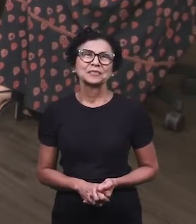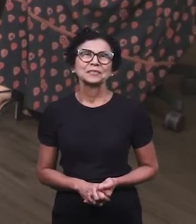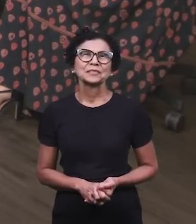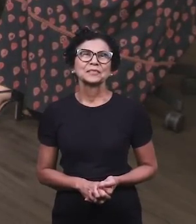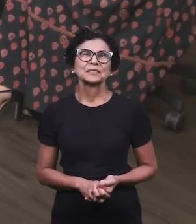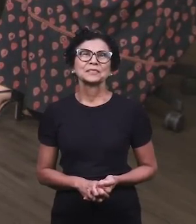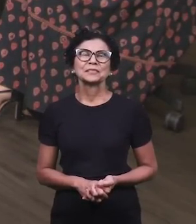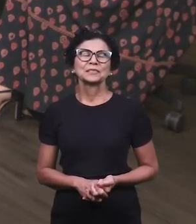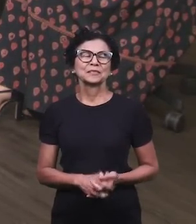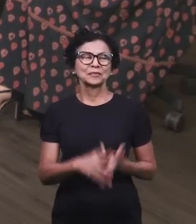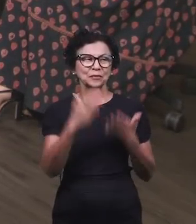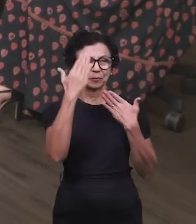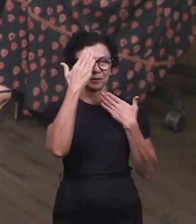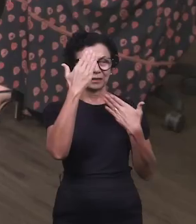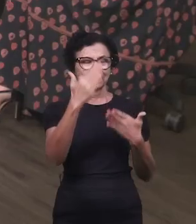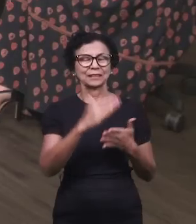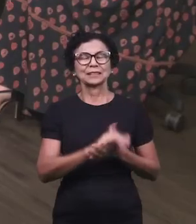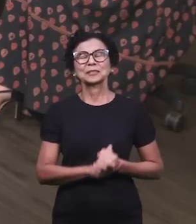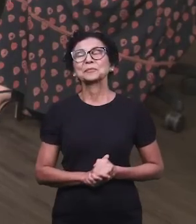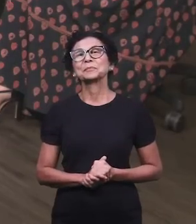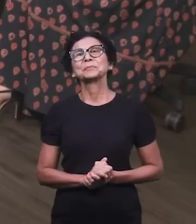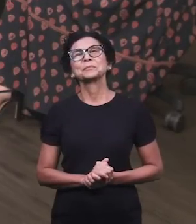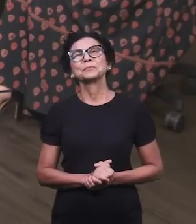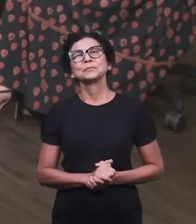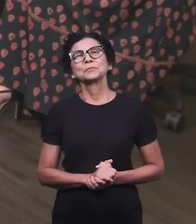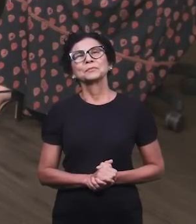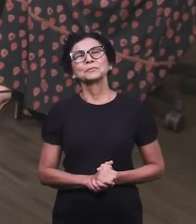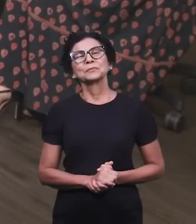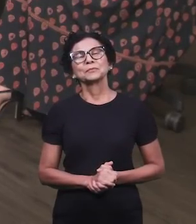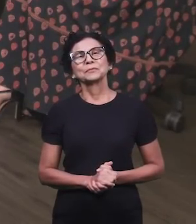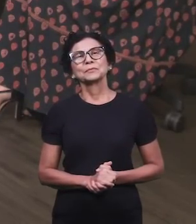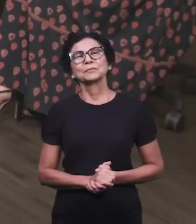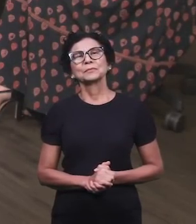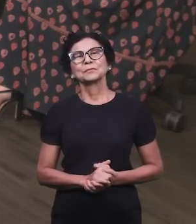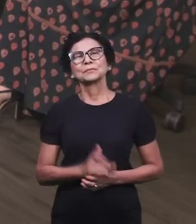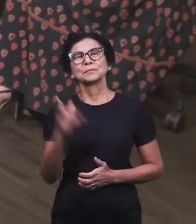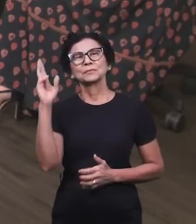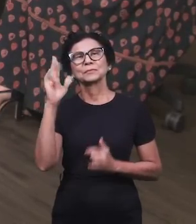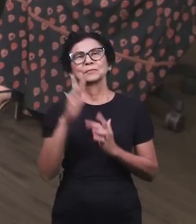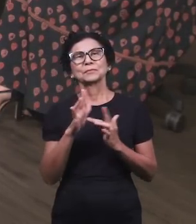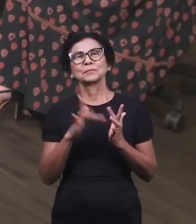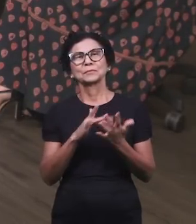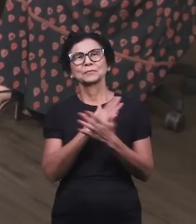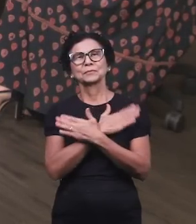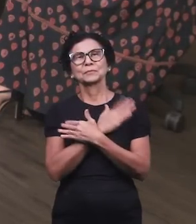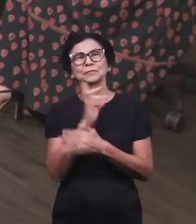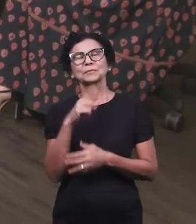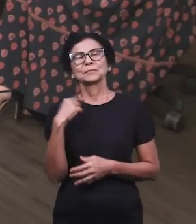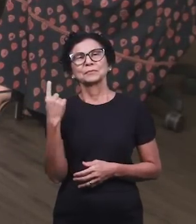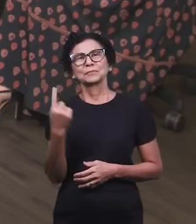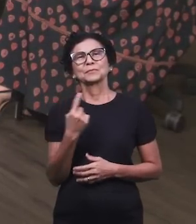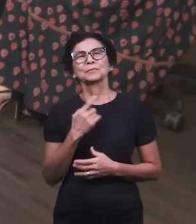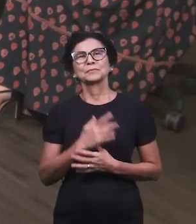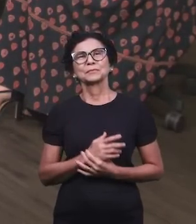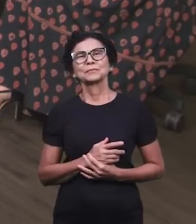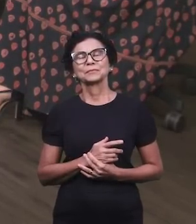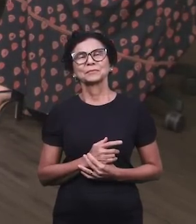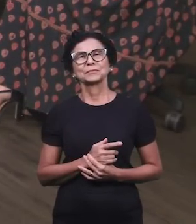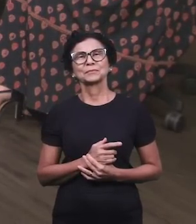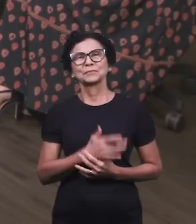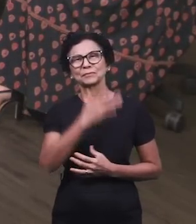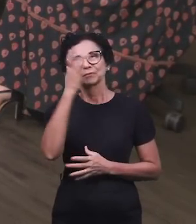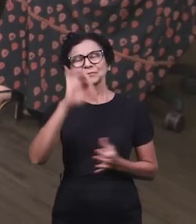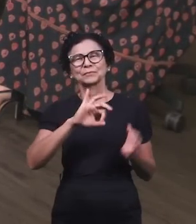Mas muito obrigado, né? Foi muito bom. Paz do Senhor, um abraço a todos. A paz do Senhor àqueles que estão nos ouvindo